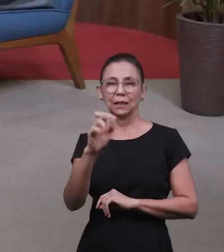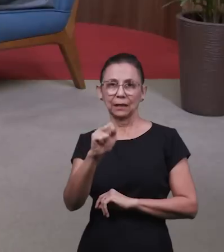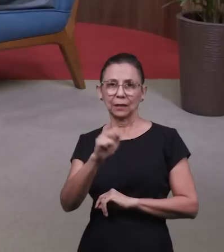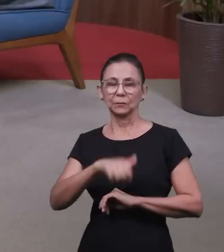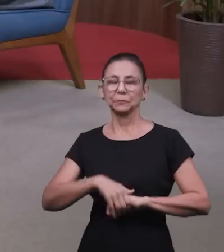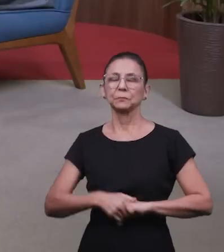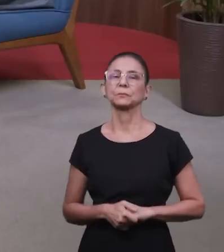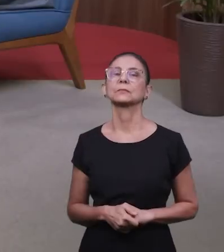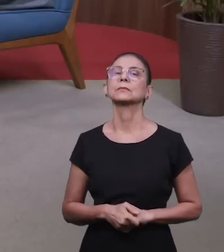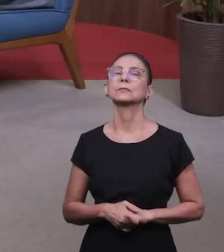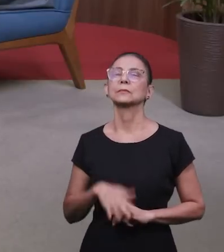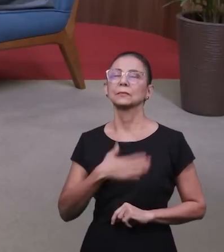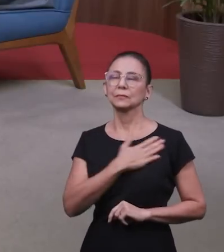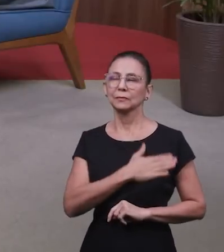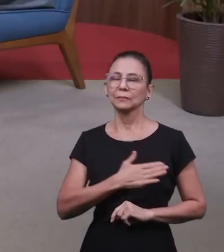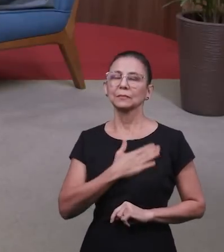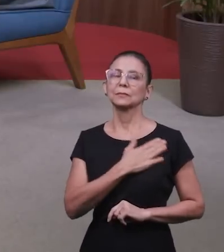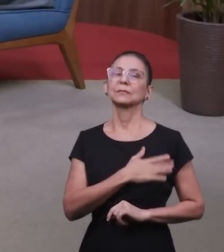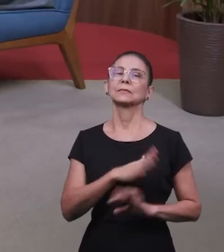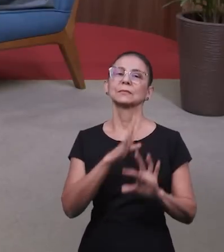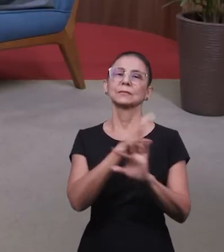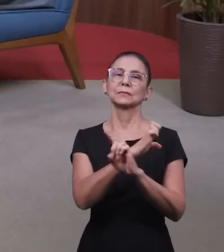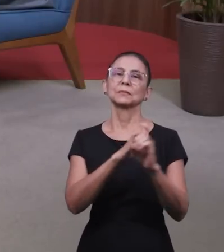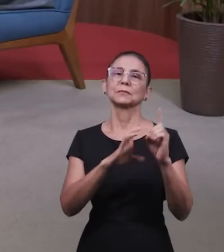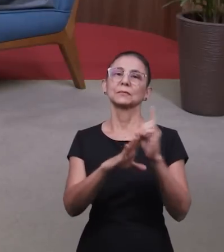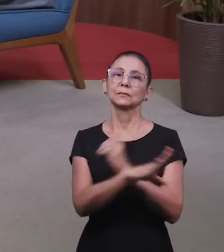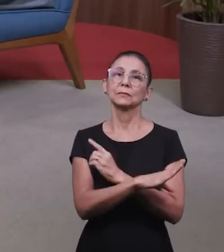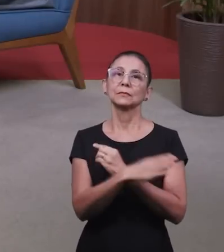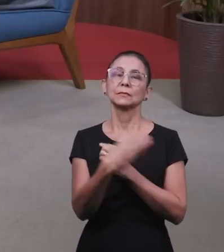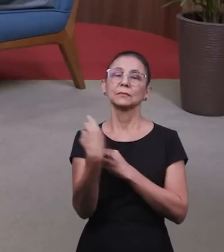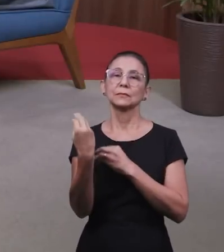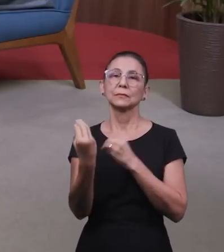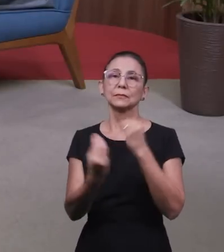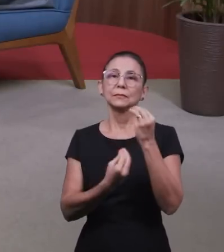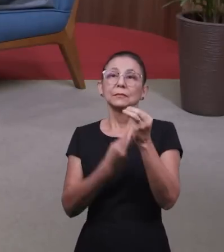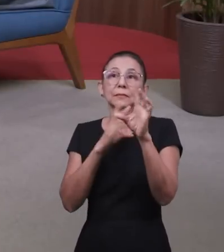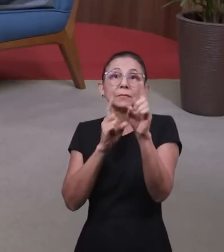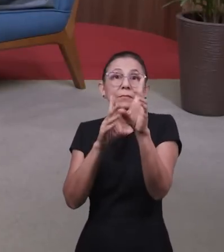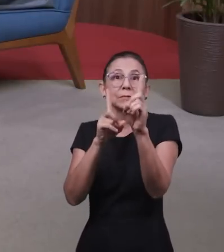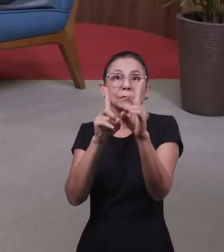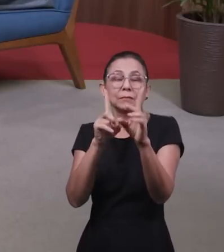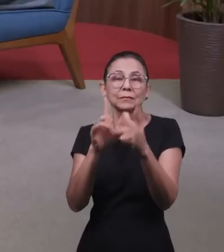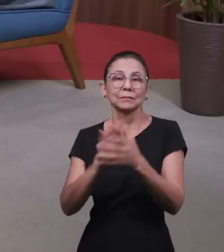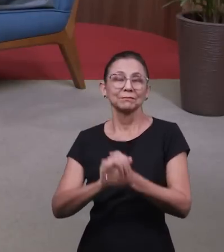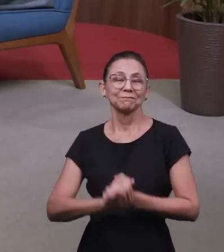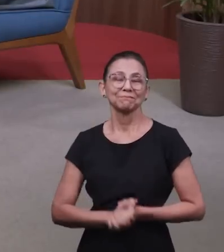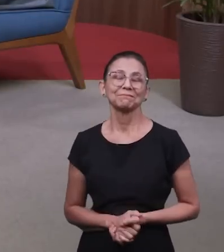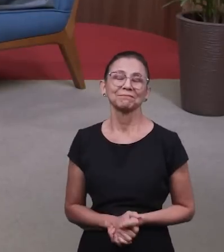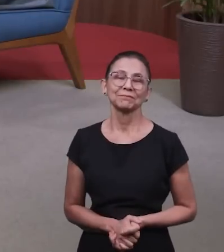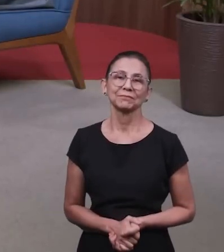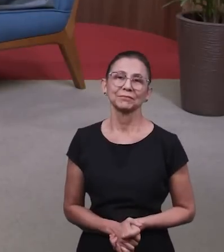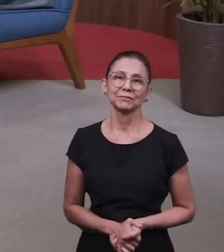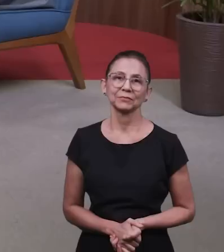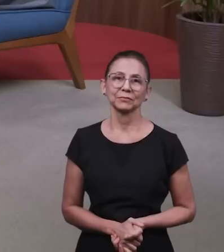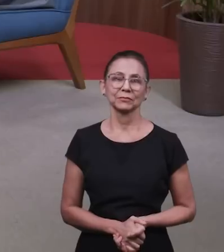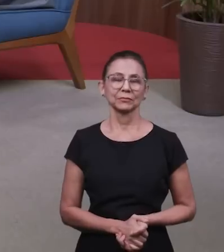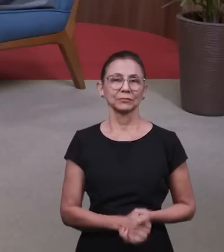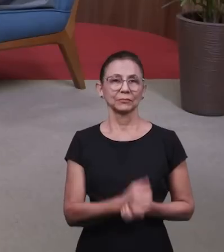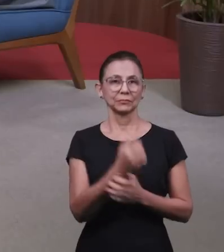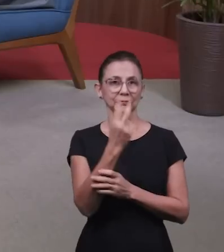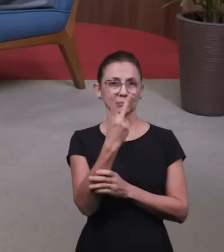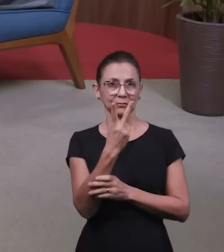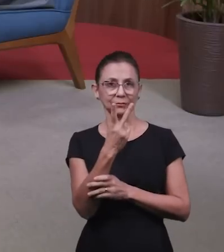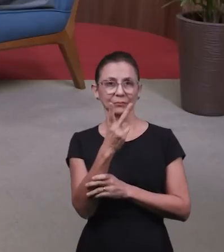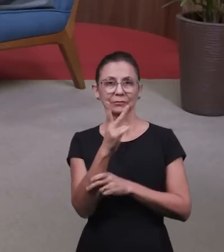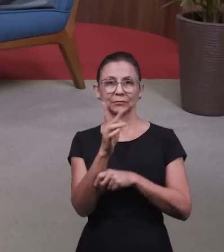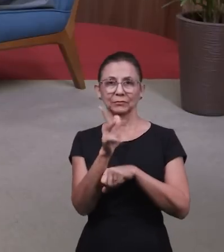já dissemos aqui também, à Escola Bíblica Dominical e a doutrina que o Senhor tem nos feito viver. Agora, eu vou trazer aqui 2 vídeos